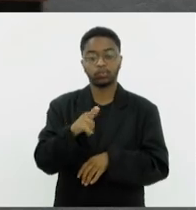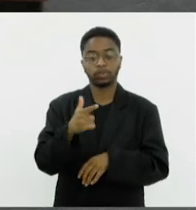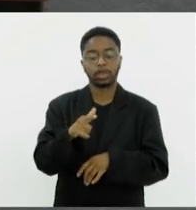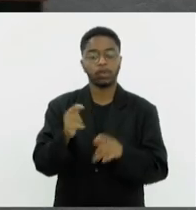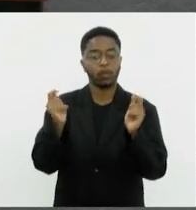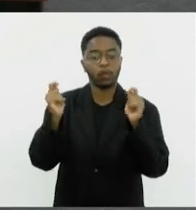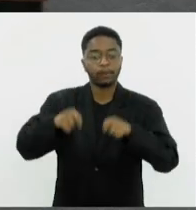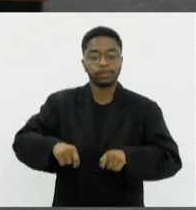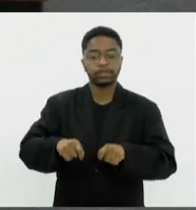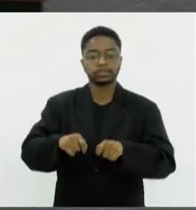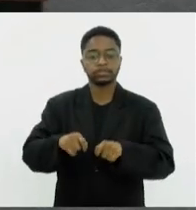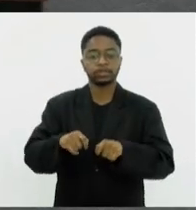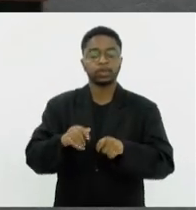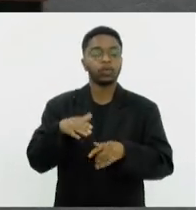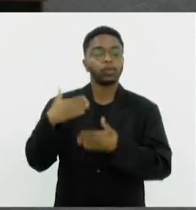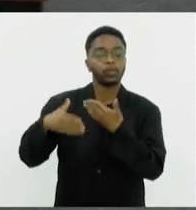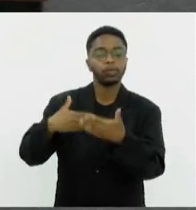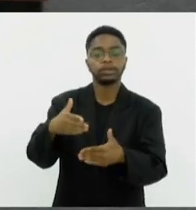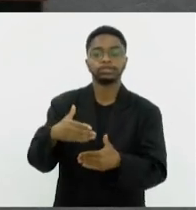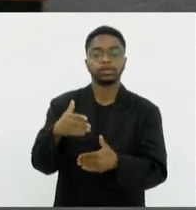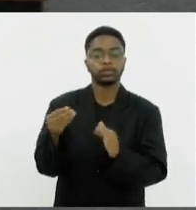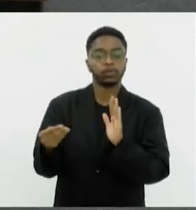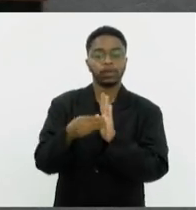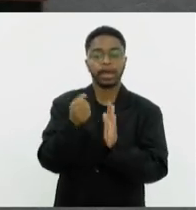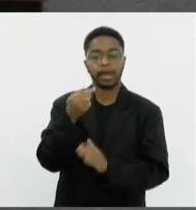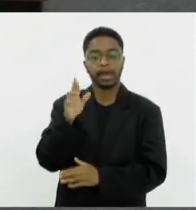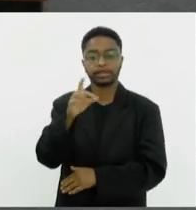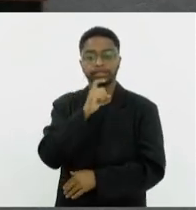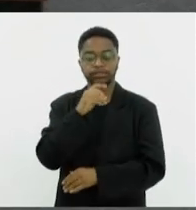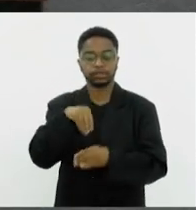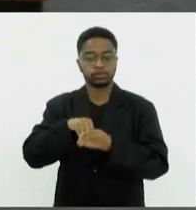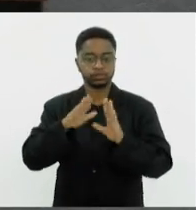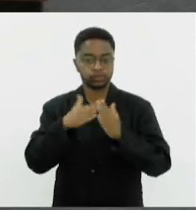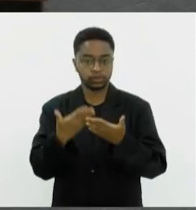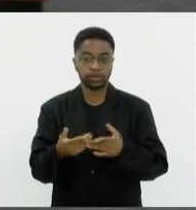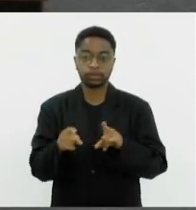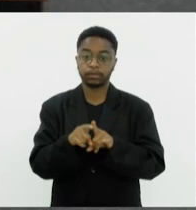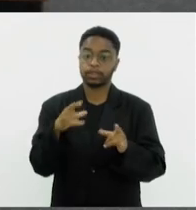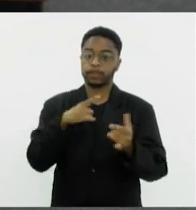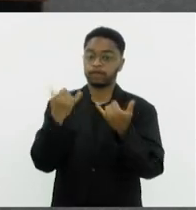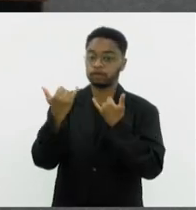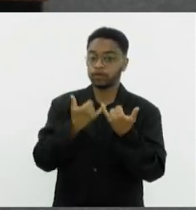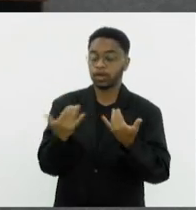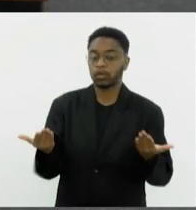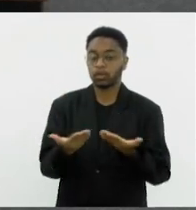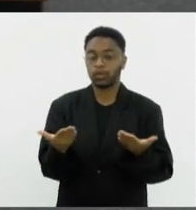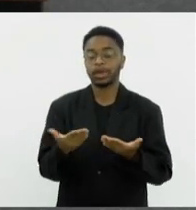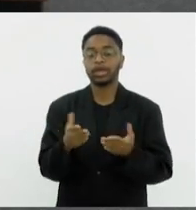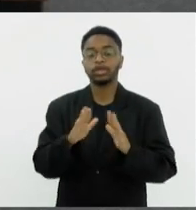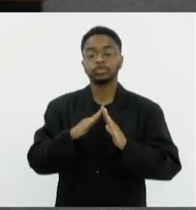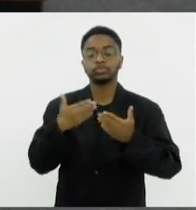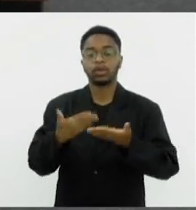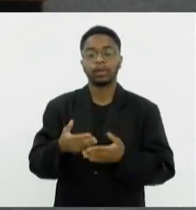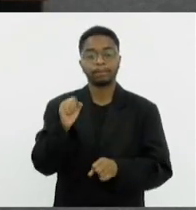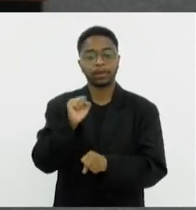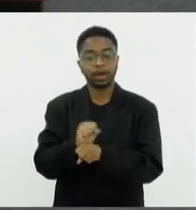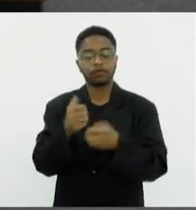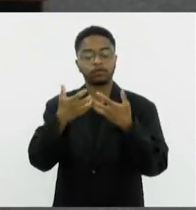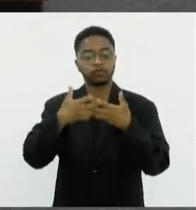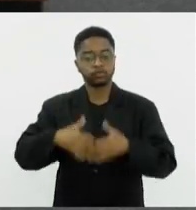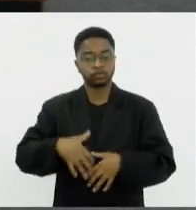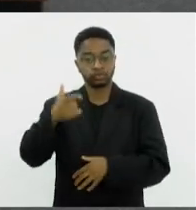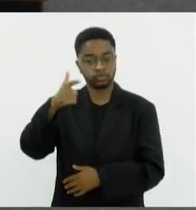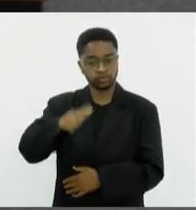das escolas. A gente está recebendo informação de novo que essa semana as escolas estão interrompendo as